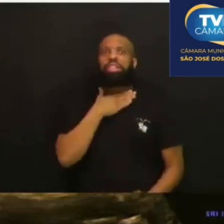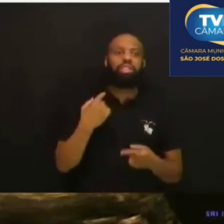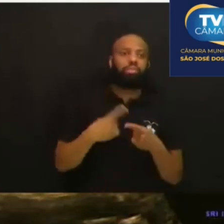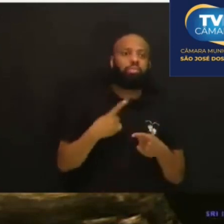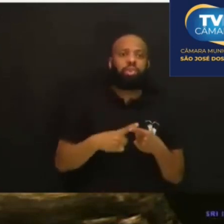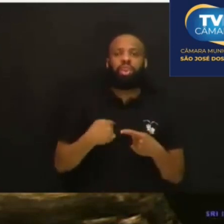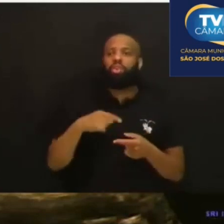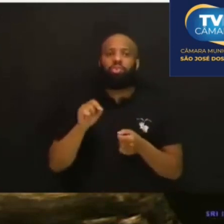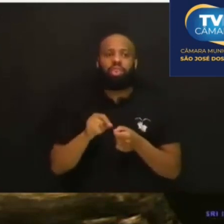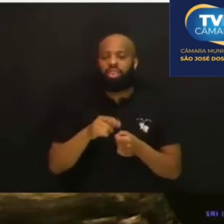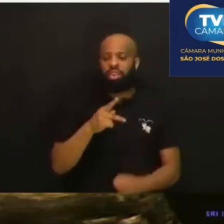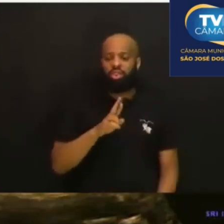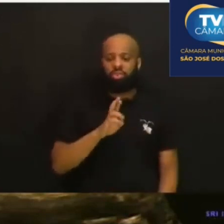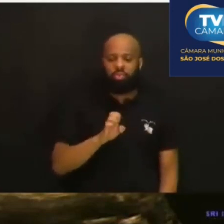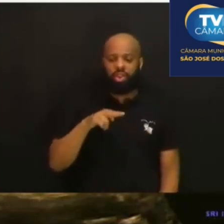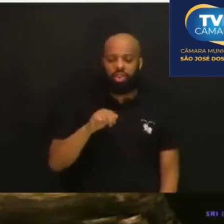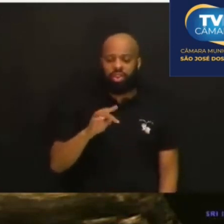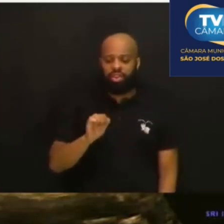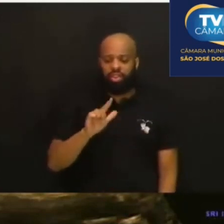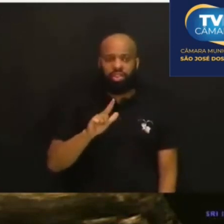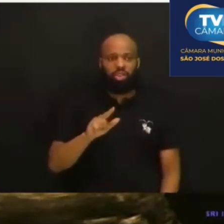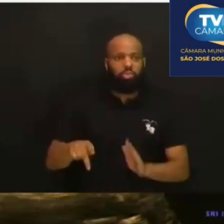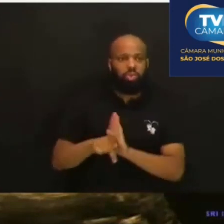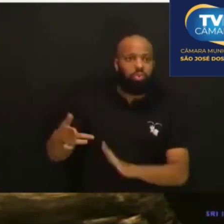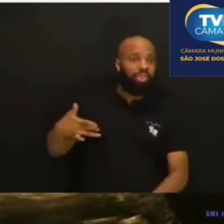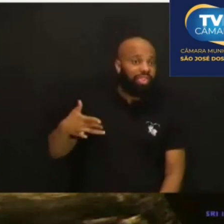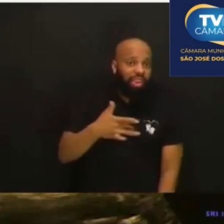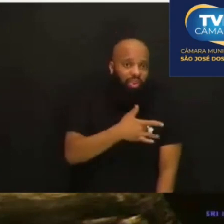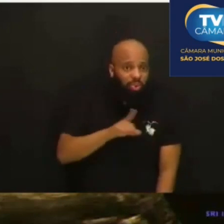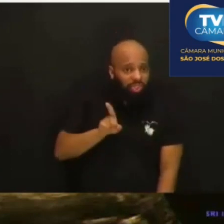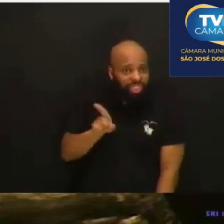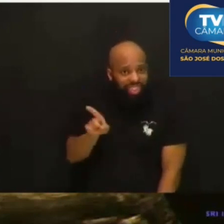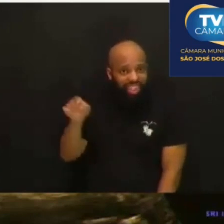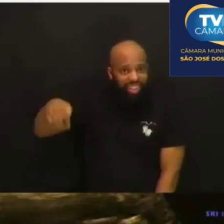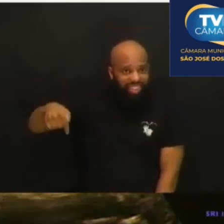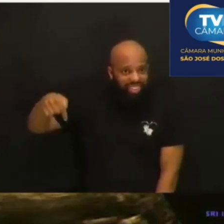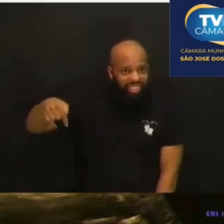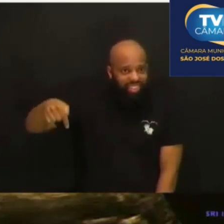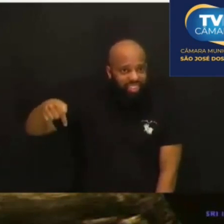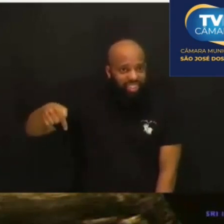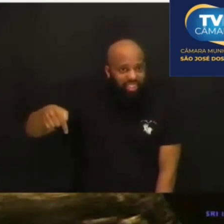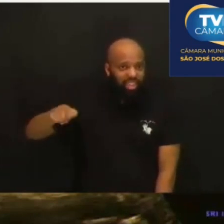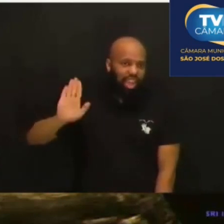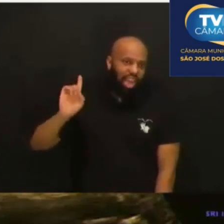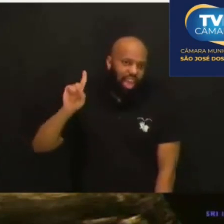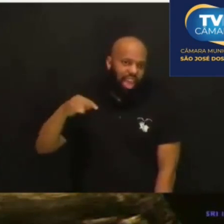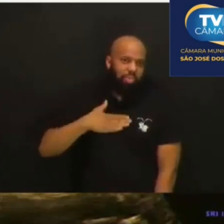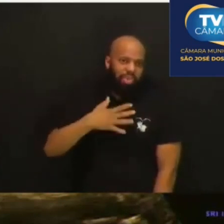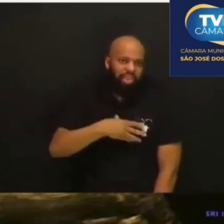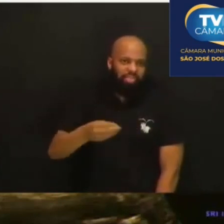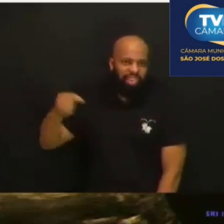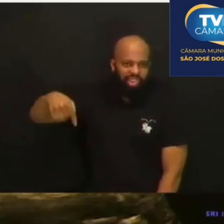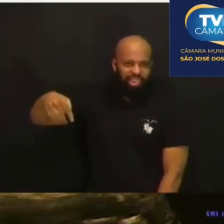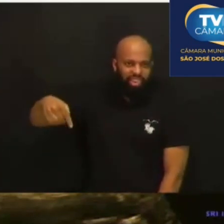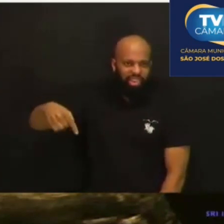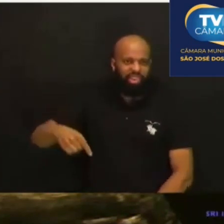pré-natal. Porque eu faço pré-natal para a saúde deste bebê. Esta bebê, por sinal, que está lá, é uma das minhas filhas.